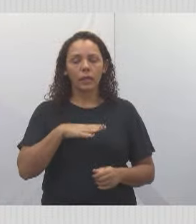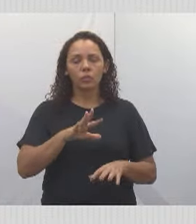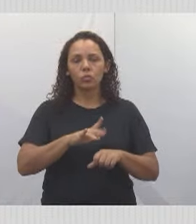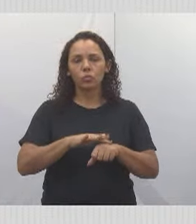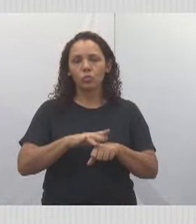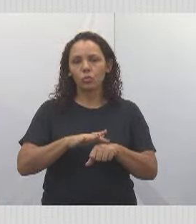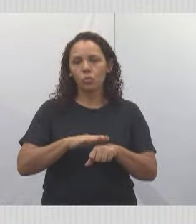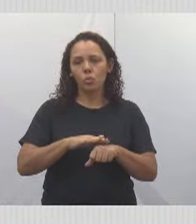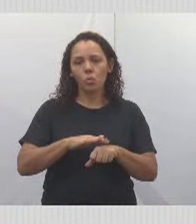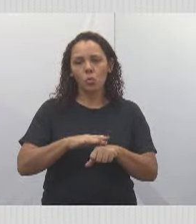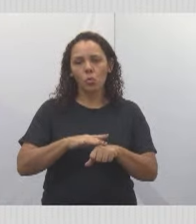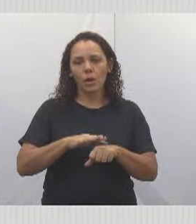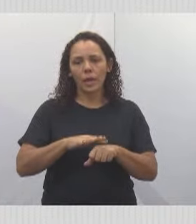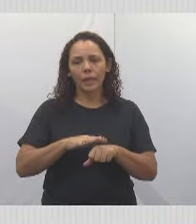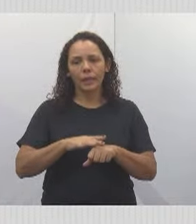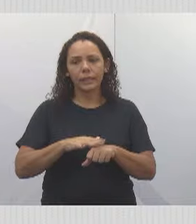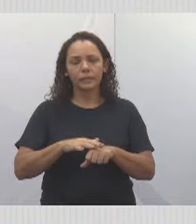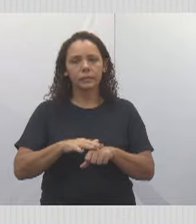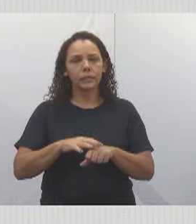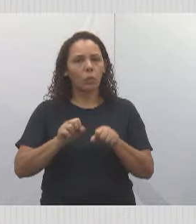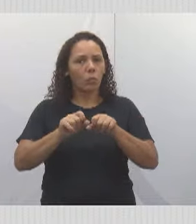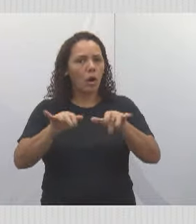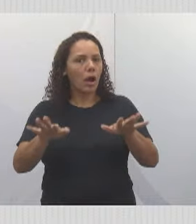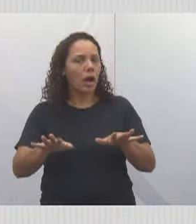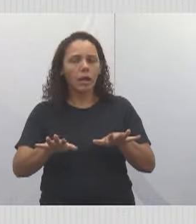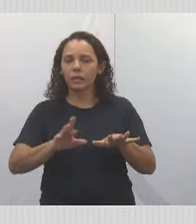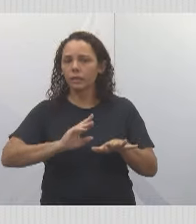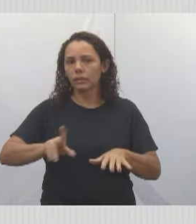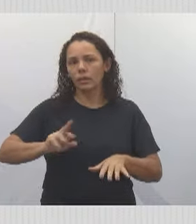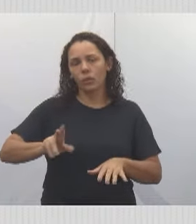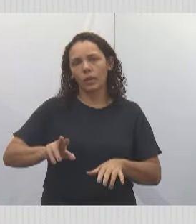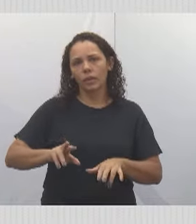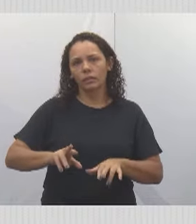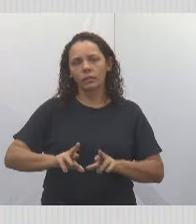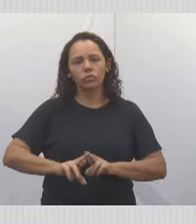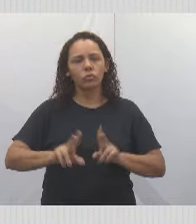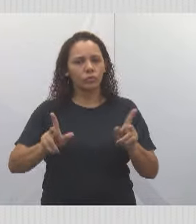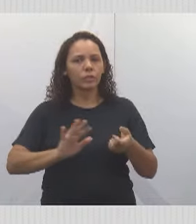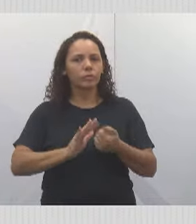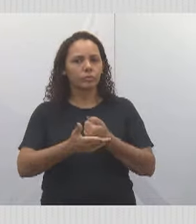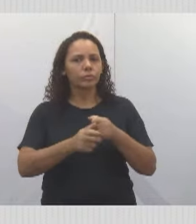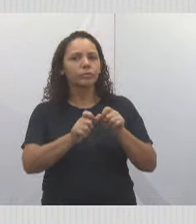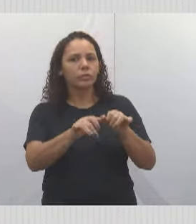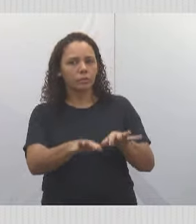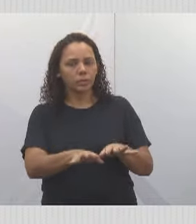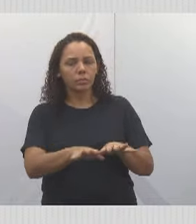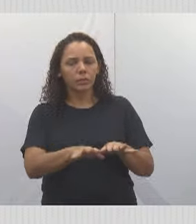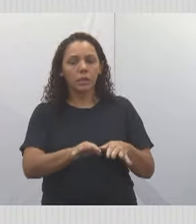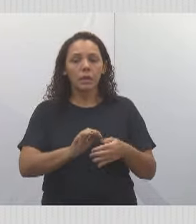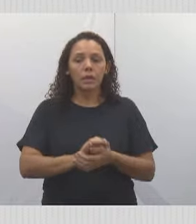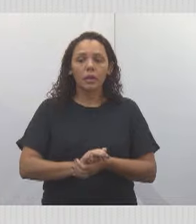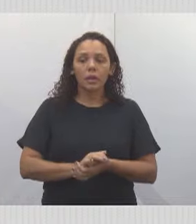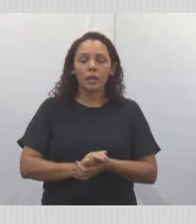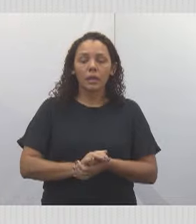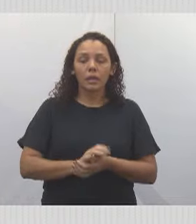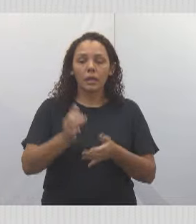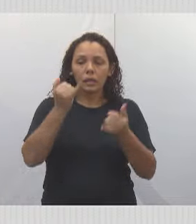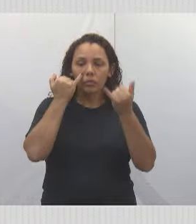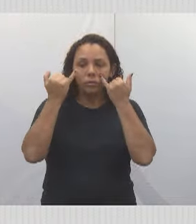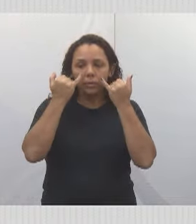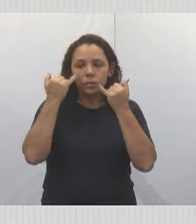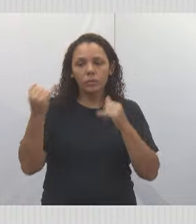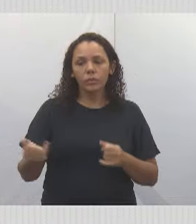não transmissíveis, diferentemente do que a gente via na pandemia, né? E trago alguns dados importantes. Comparado o